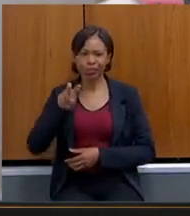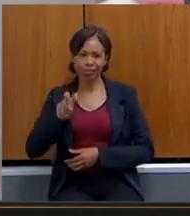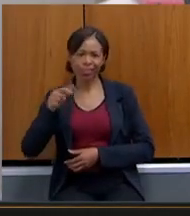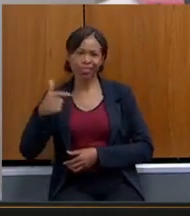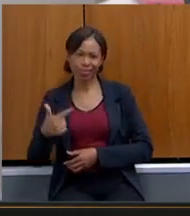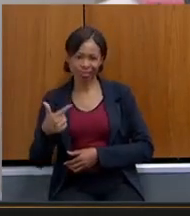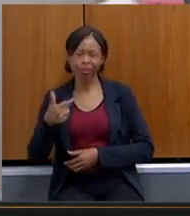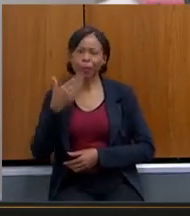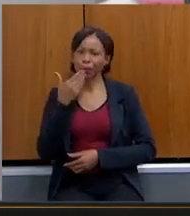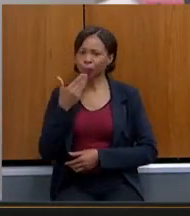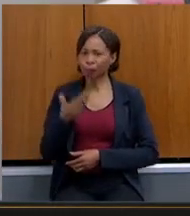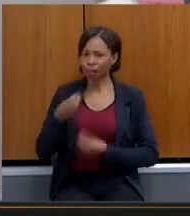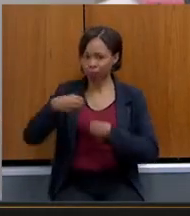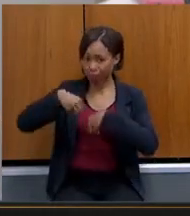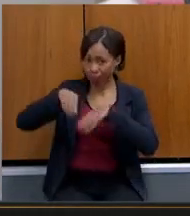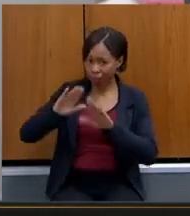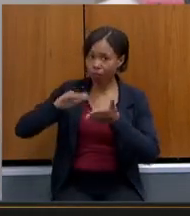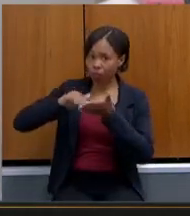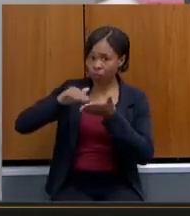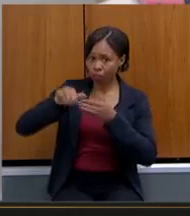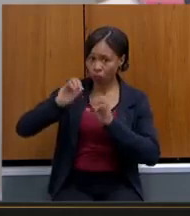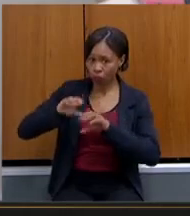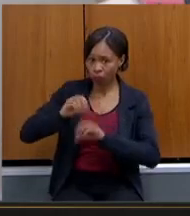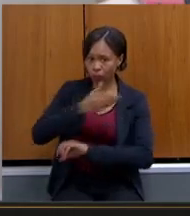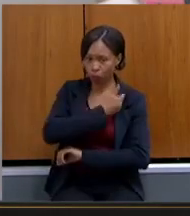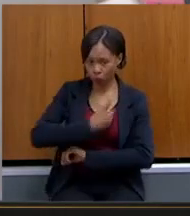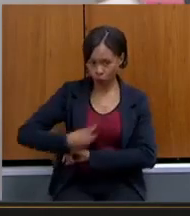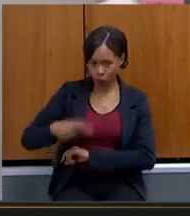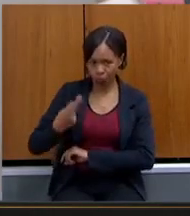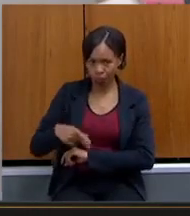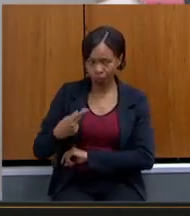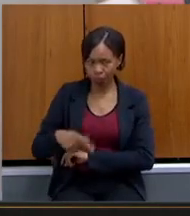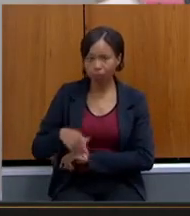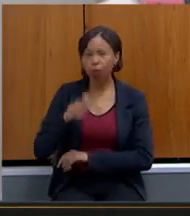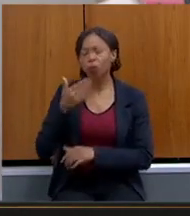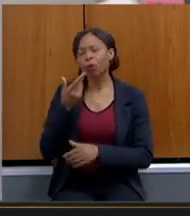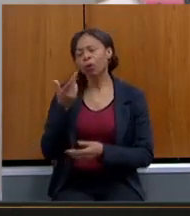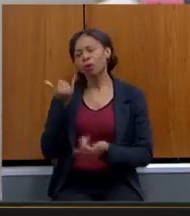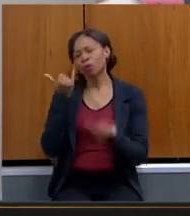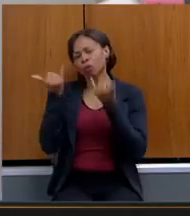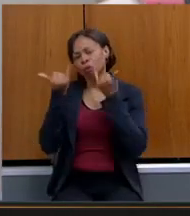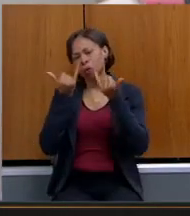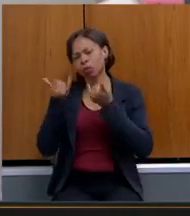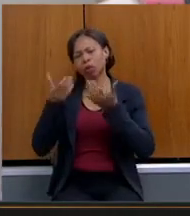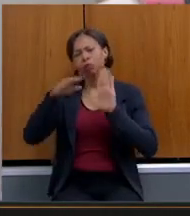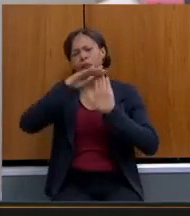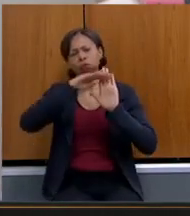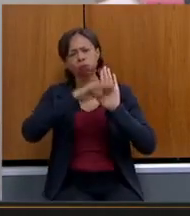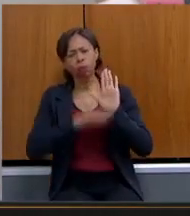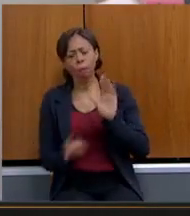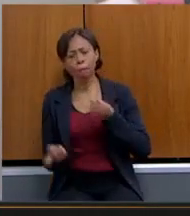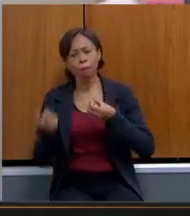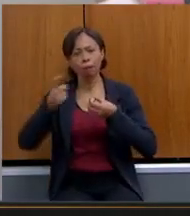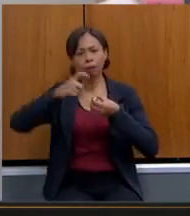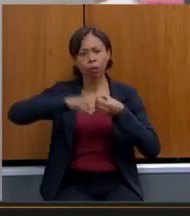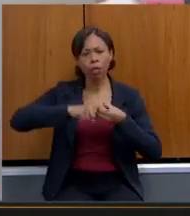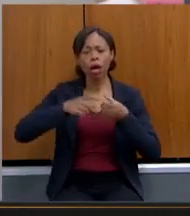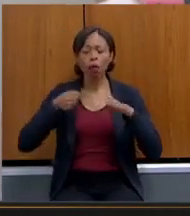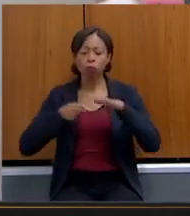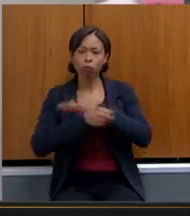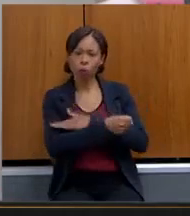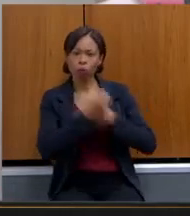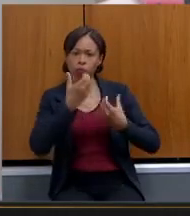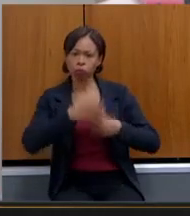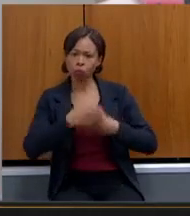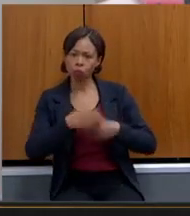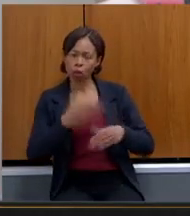9.252 você quer que seja encaminhado à Secretaria de Estado da Educação pedido de informações sobre o cronograma para retomada das nomeações